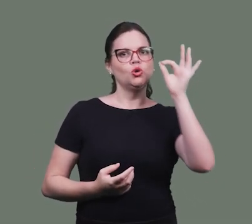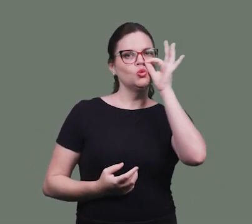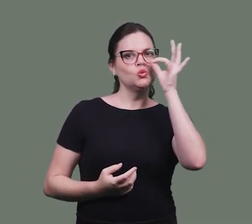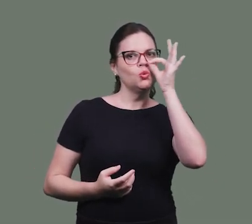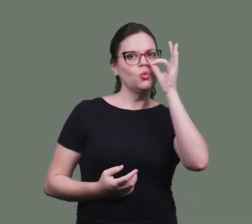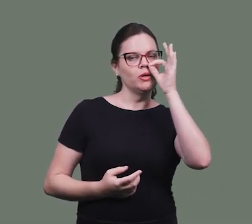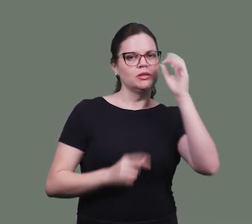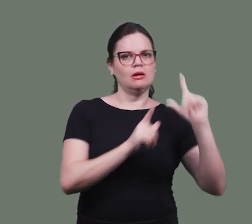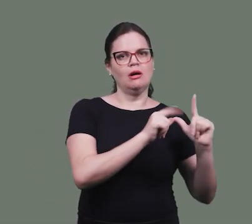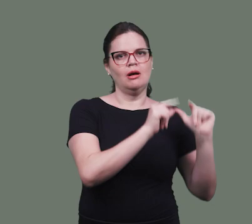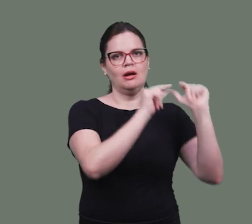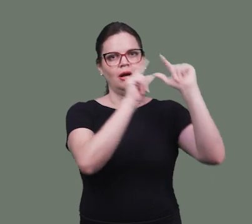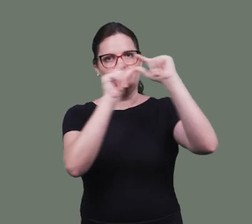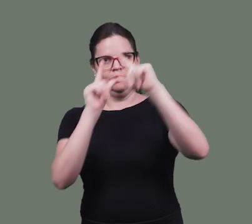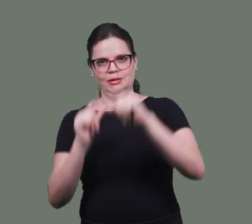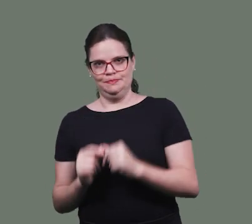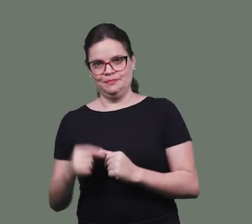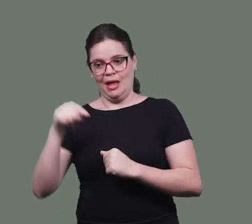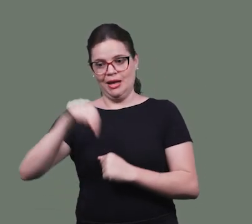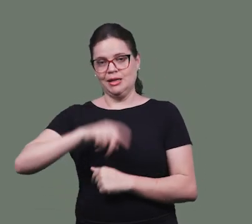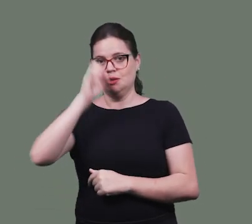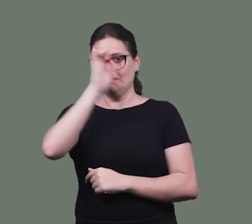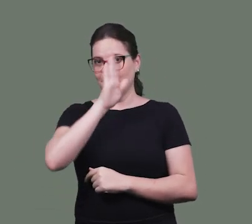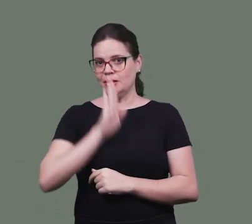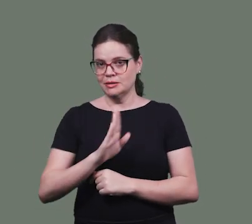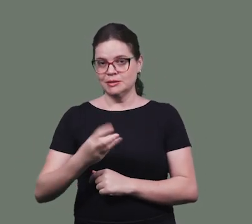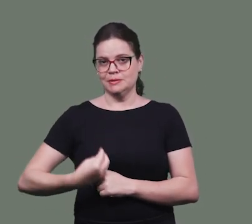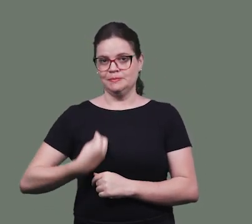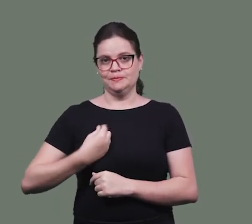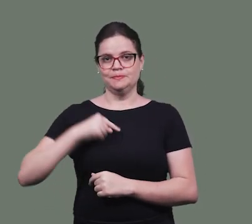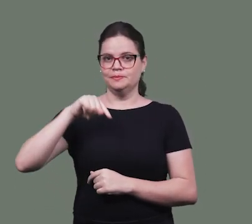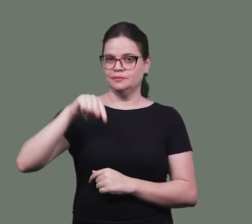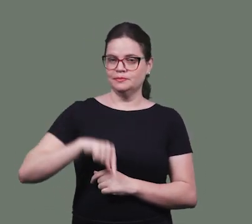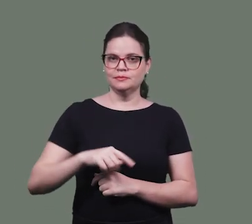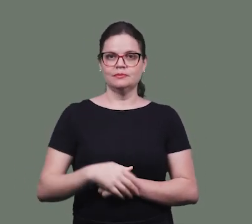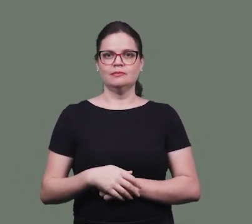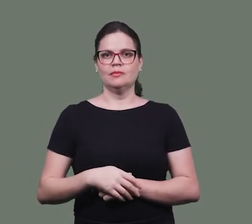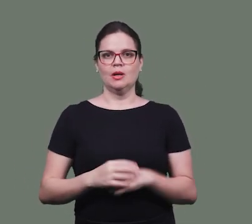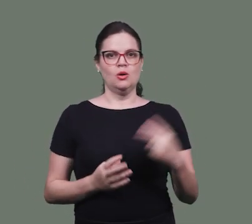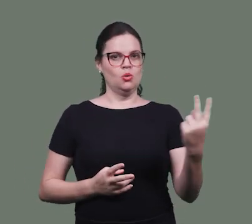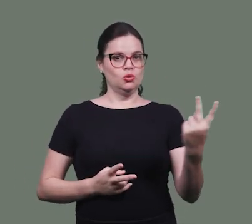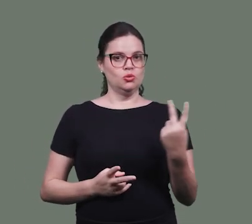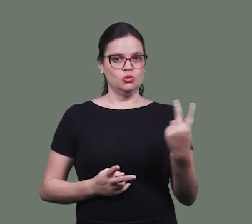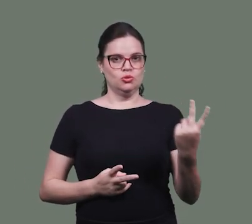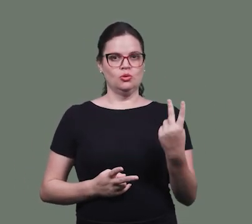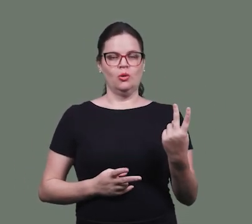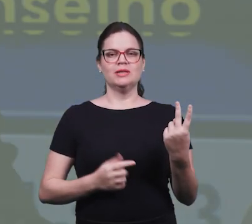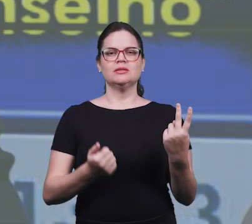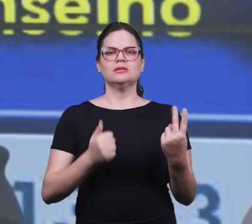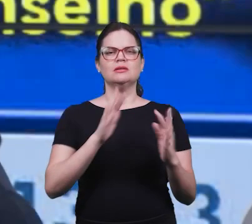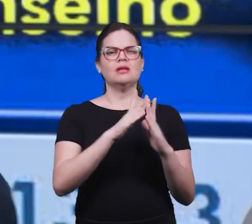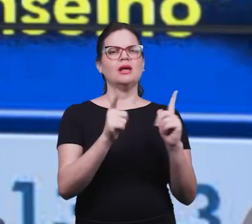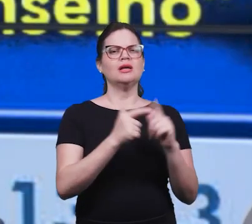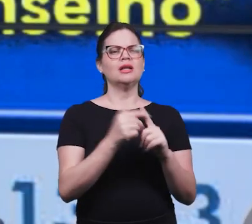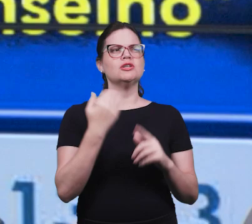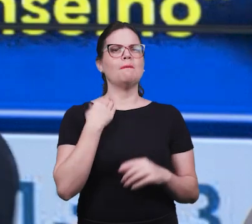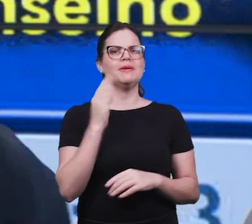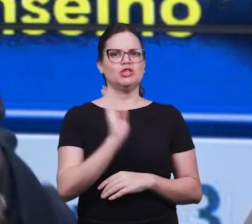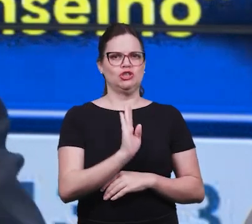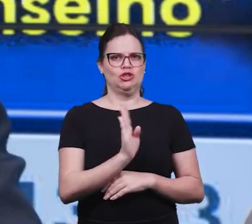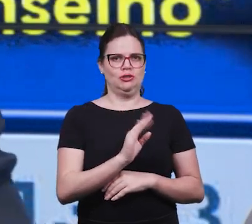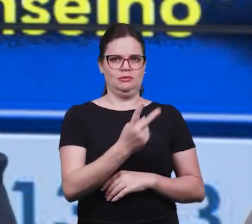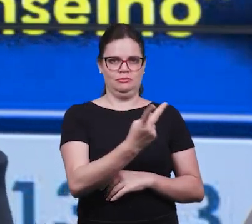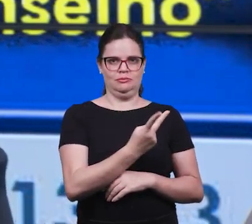e Gunnar Winger, e eles fundaram no Brasil, eles eram batistas, os